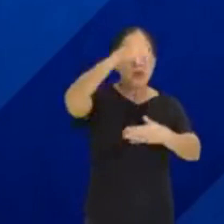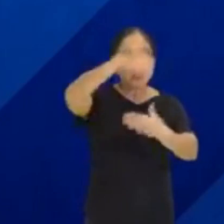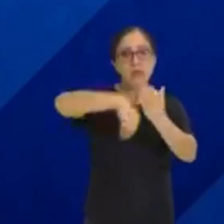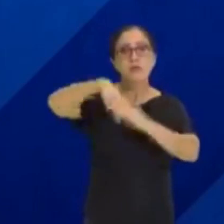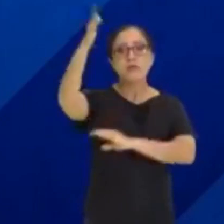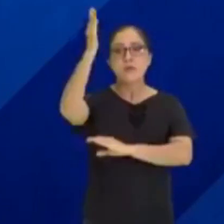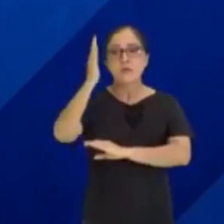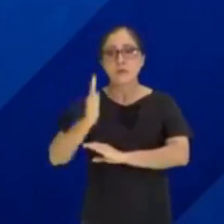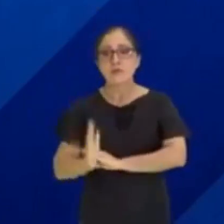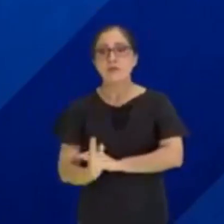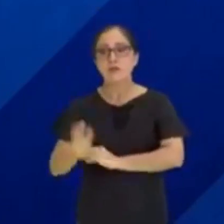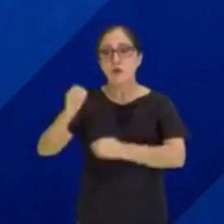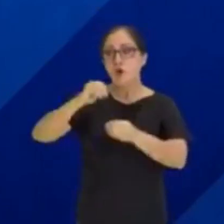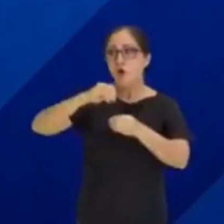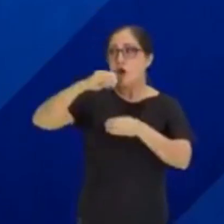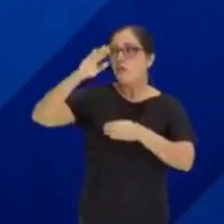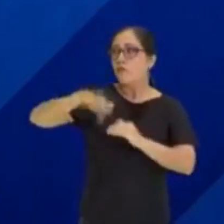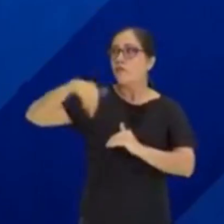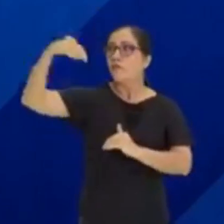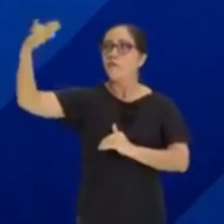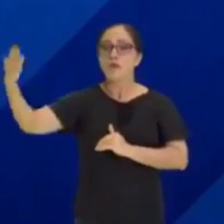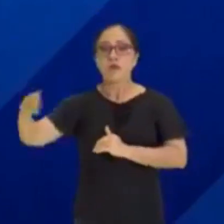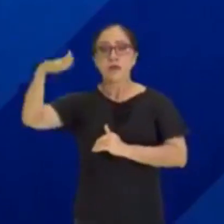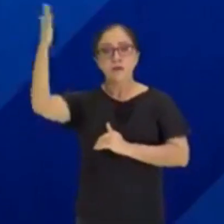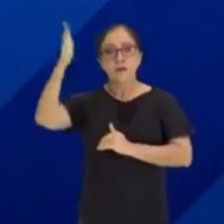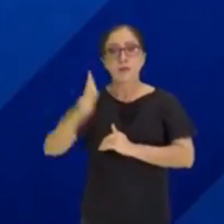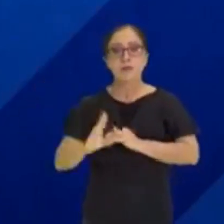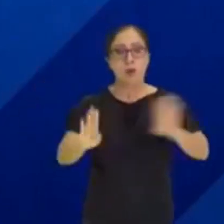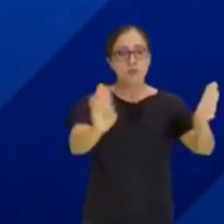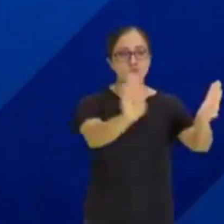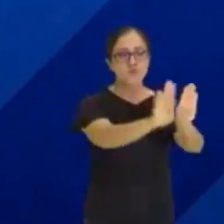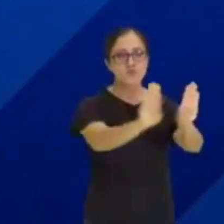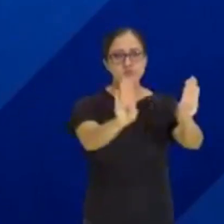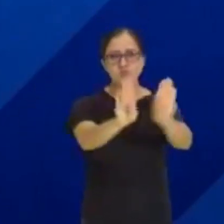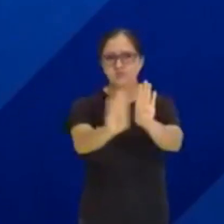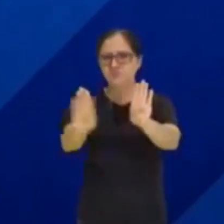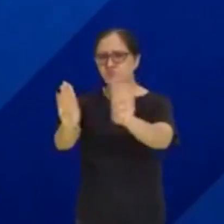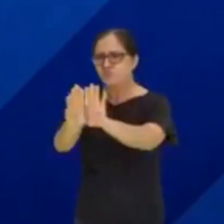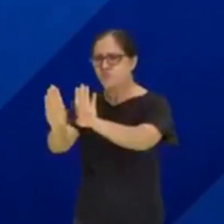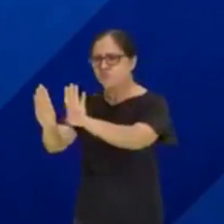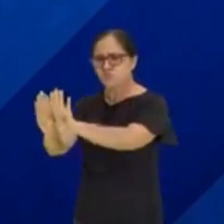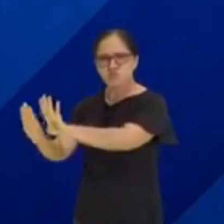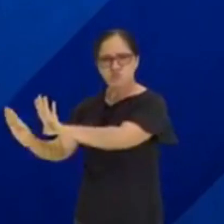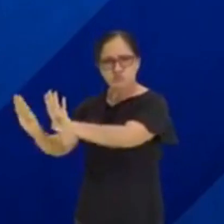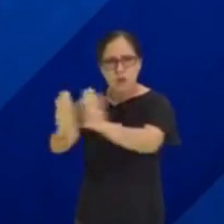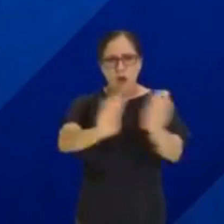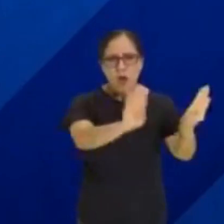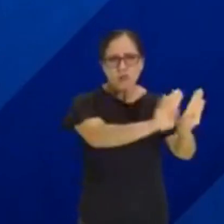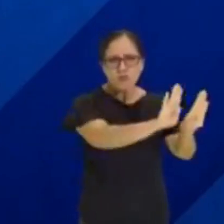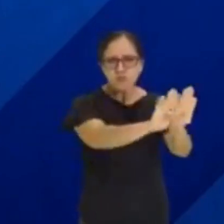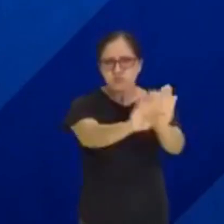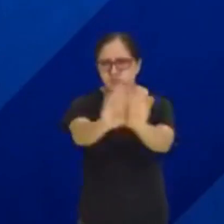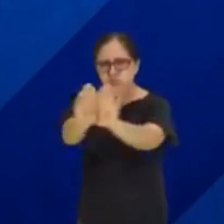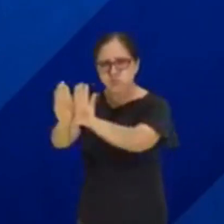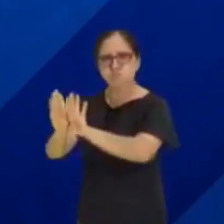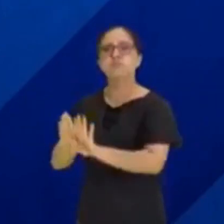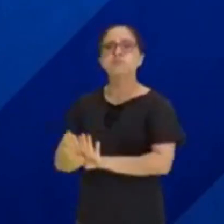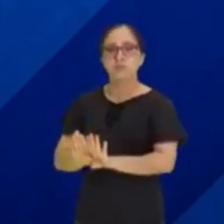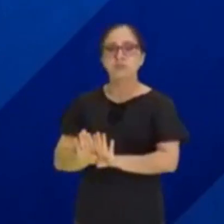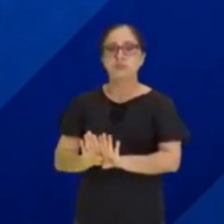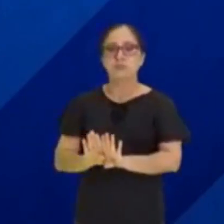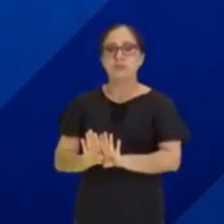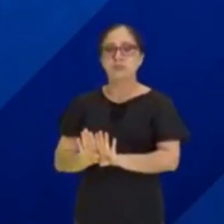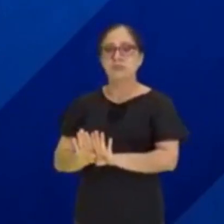aconteceu também fora do Brasil. O lockdown significa fechamento total. Durante esse período